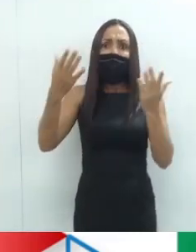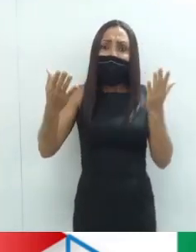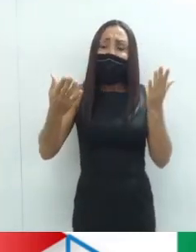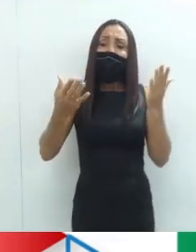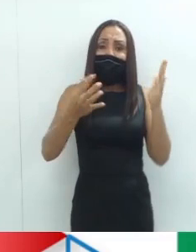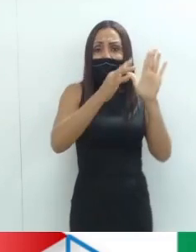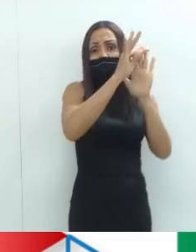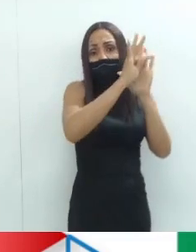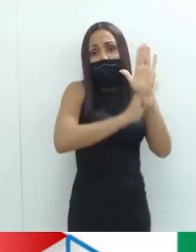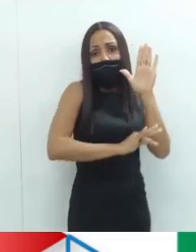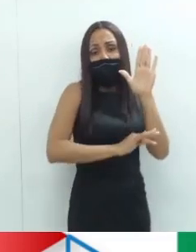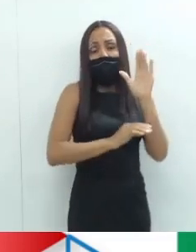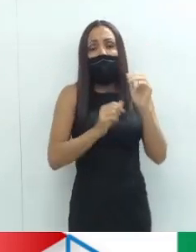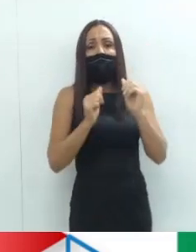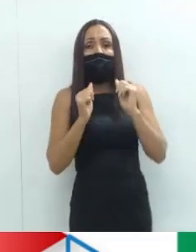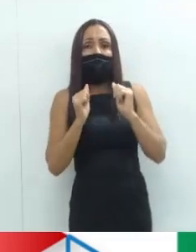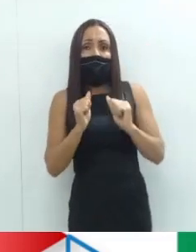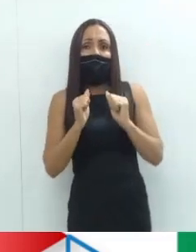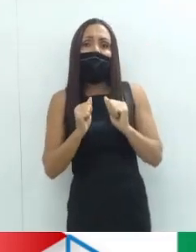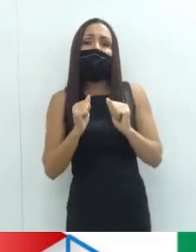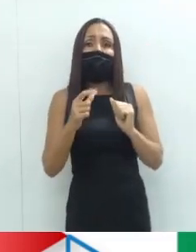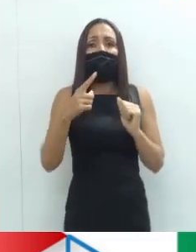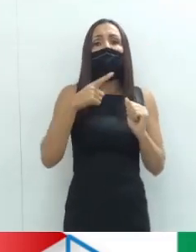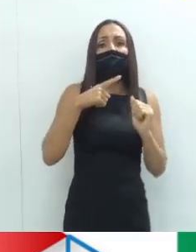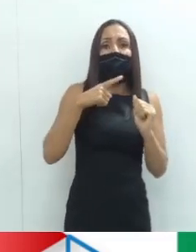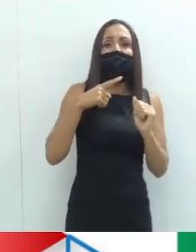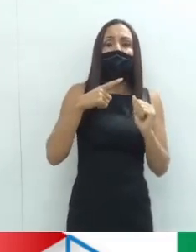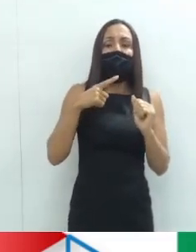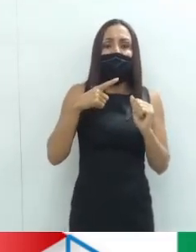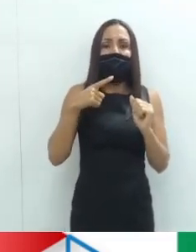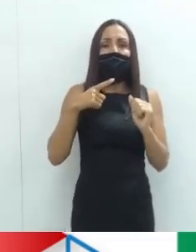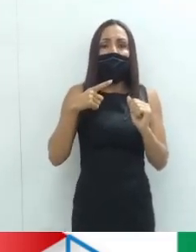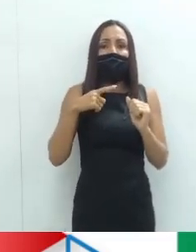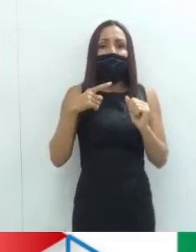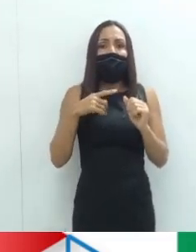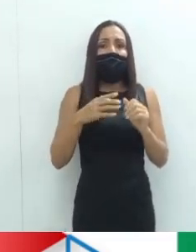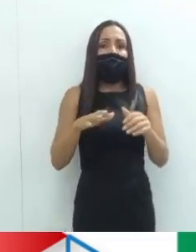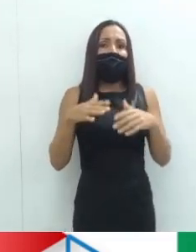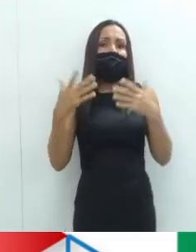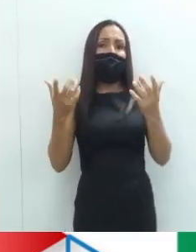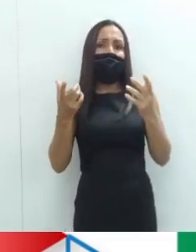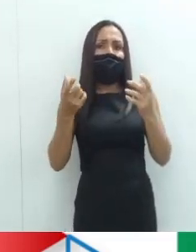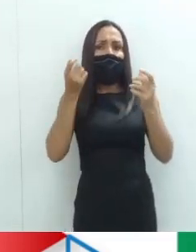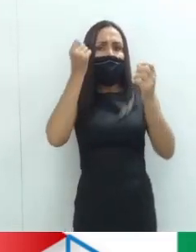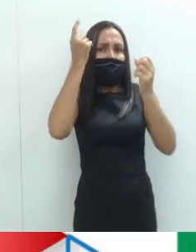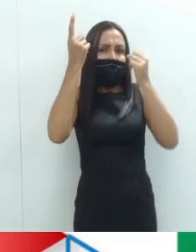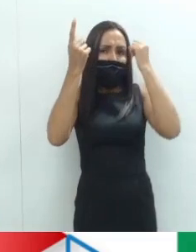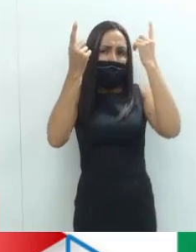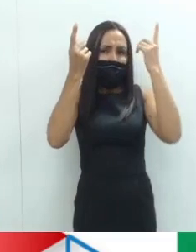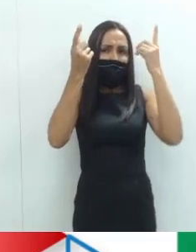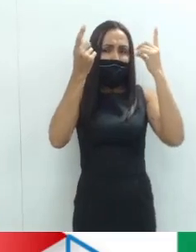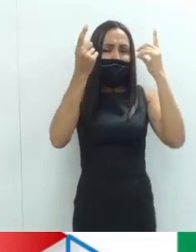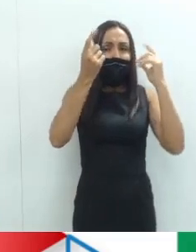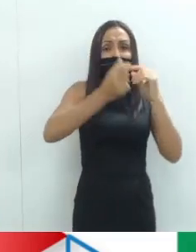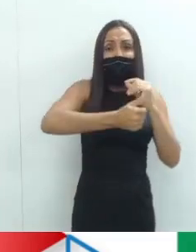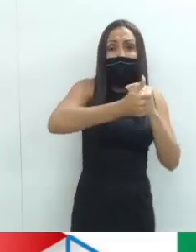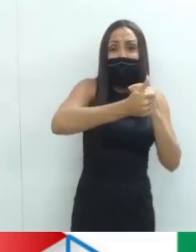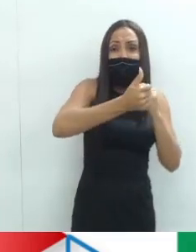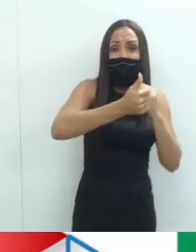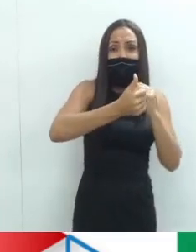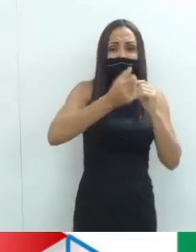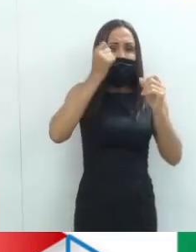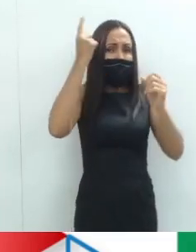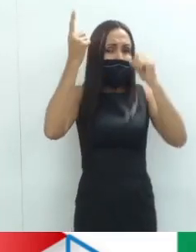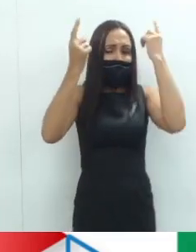texto, ele pode ter ali, né, a presença de ideias principais, ideias secundárias,